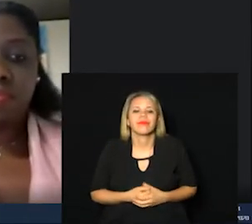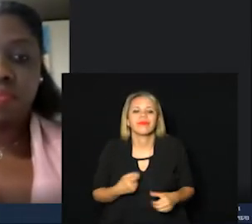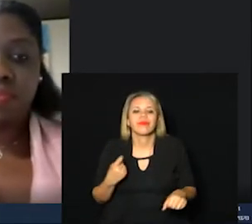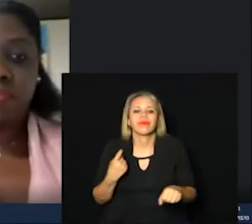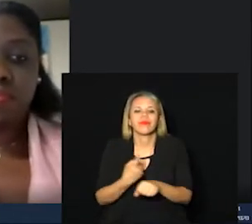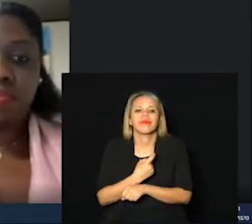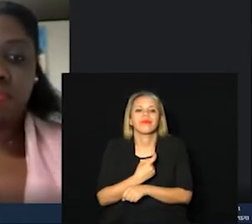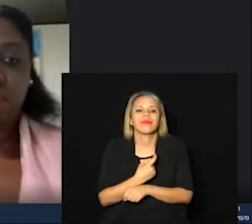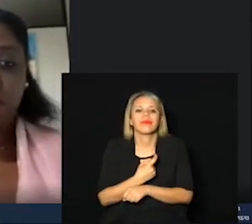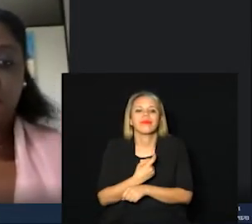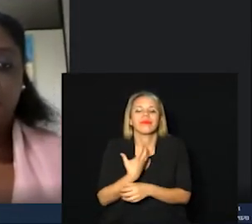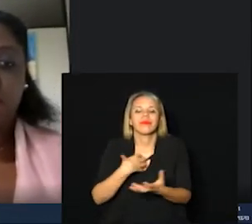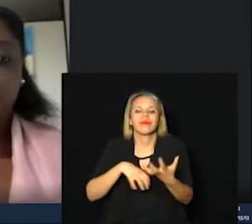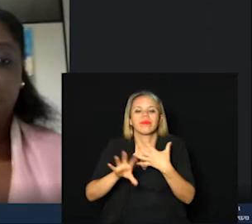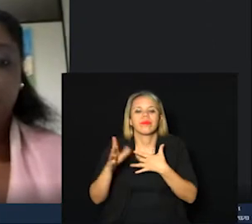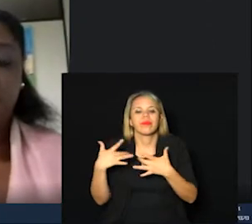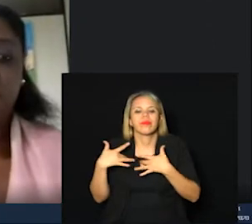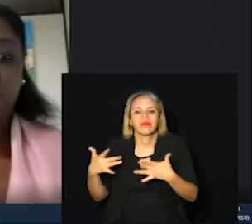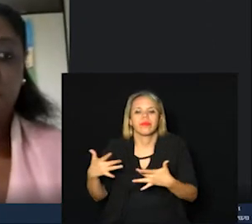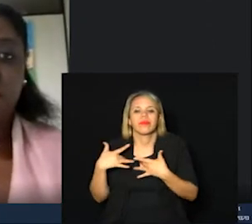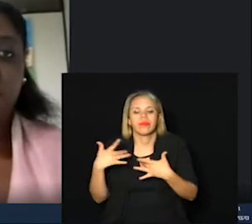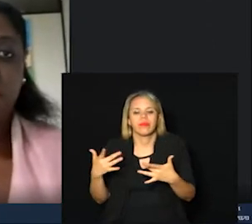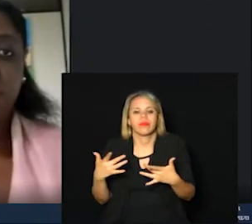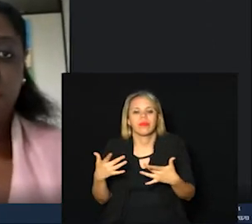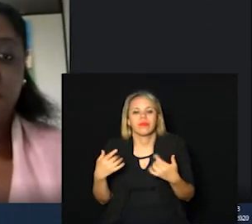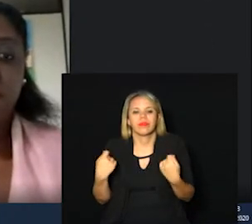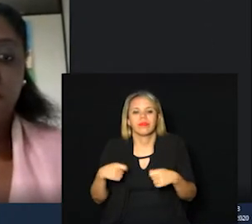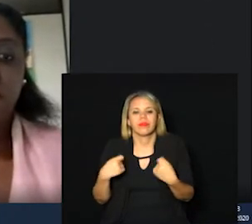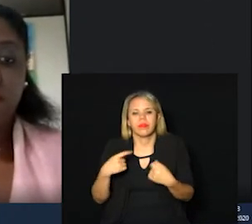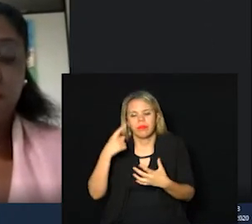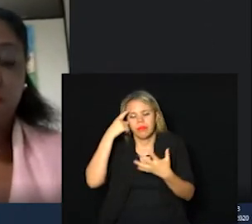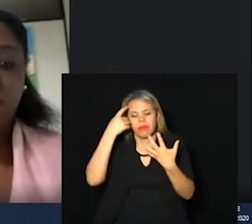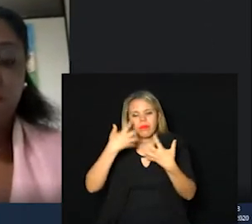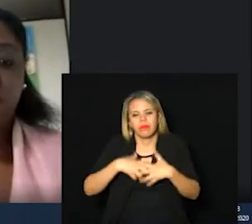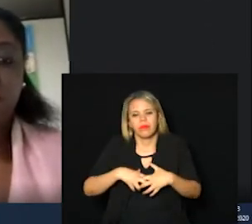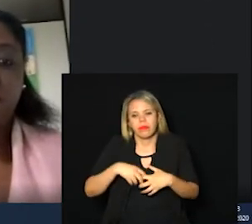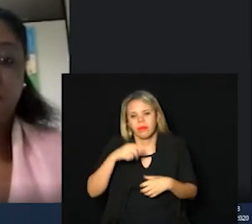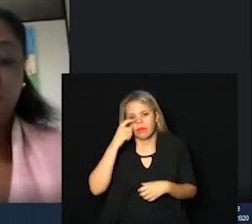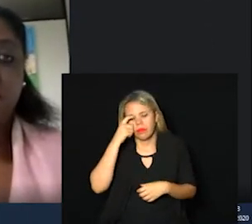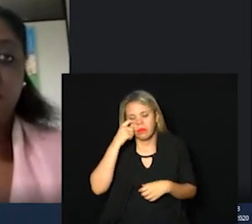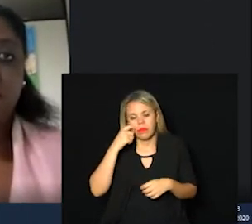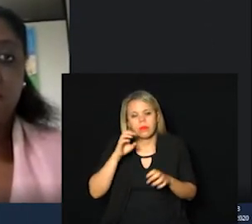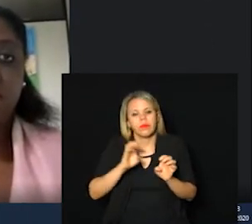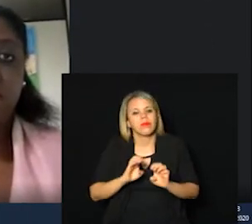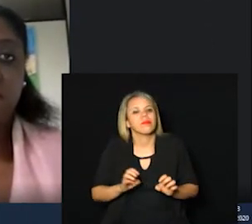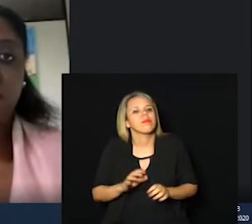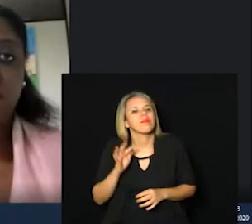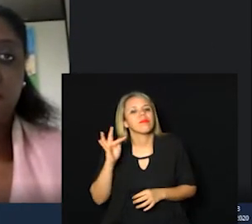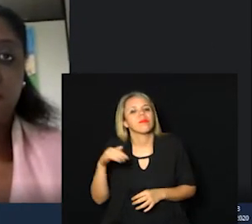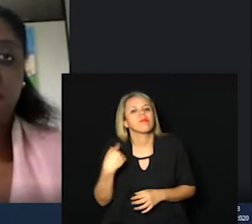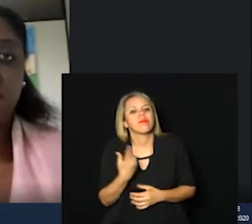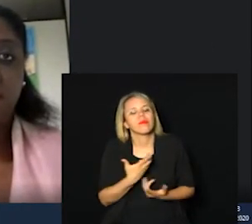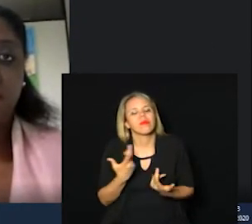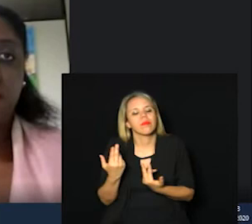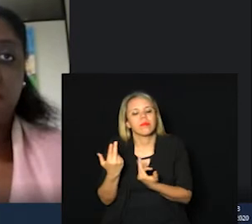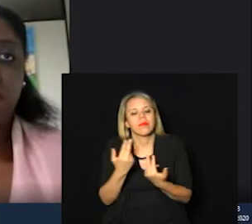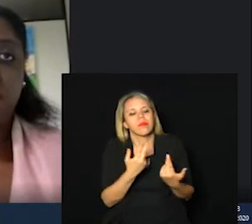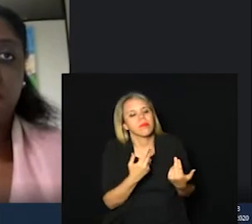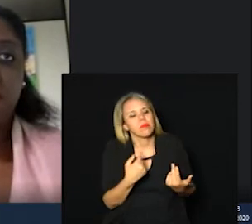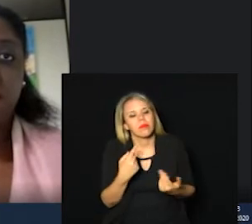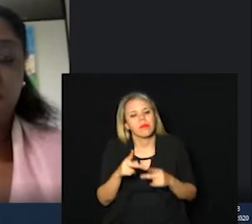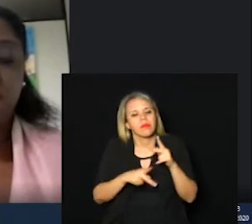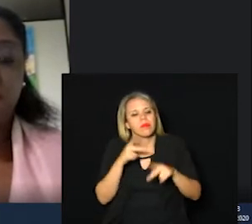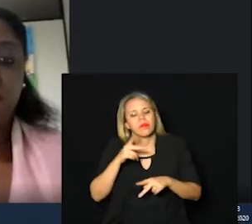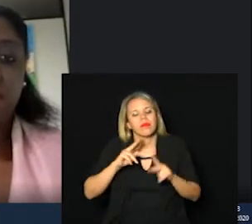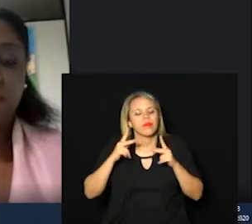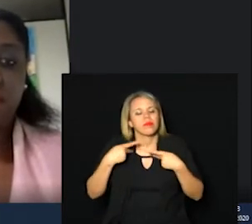a solidariedade e precisa pensar que futuro comum nós queremos para a nossa